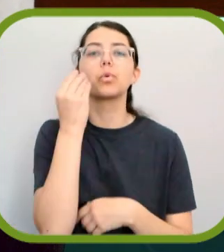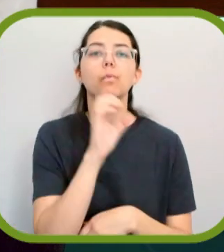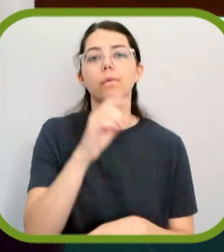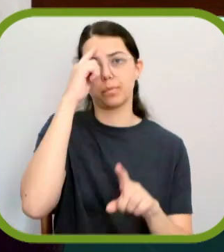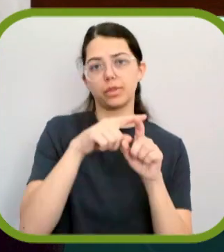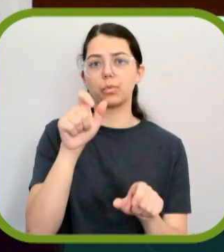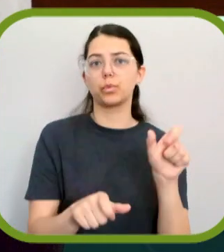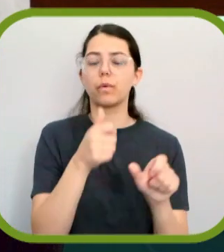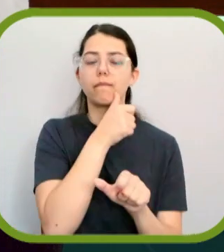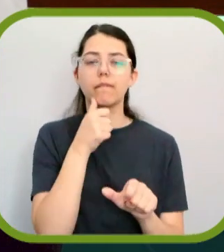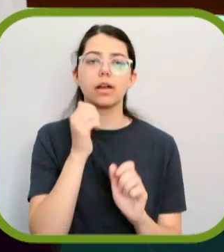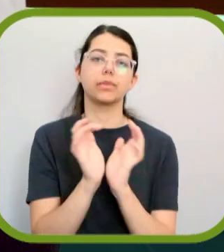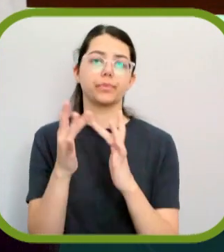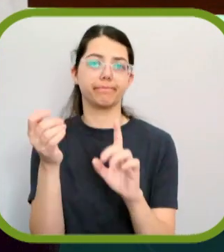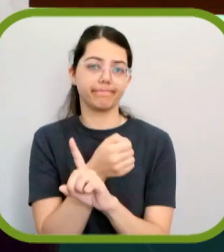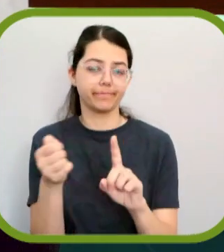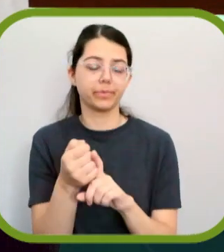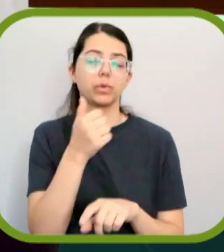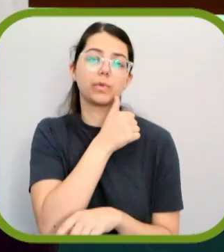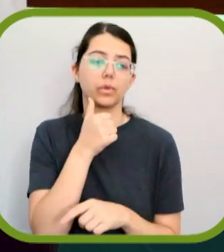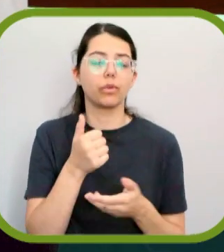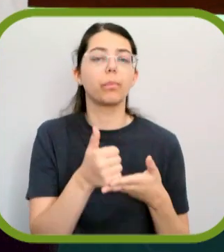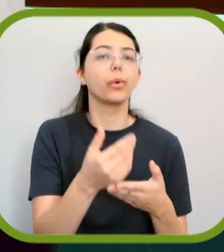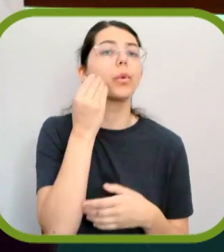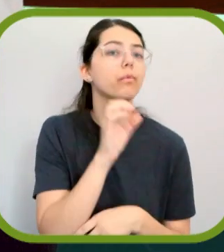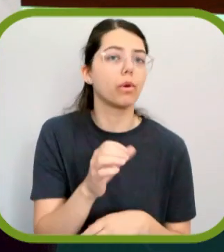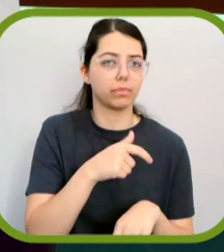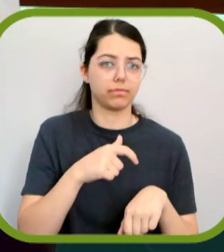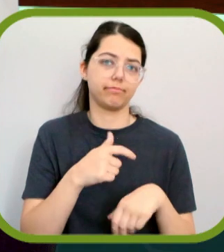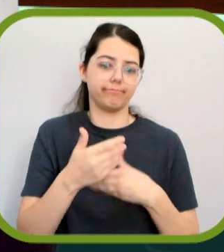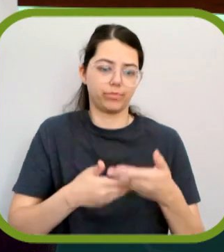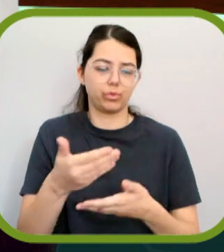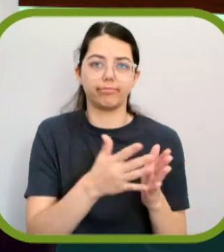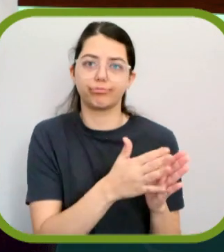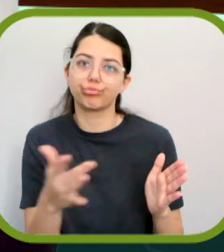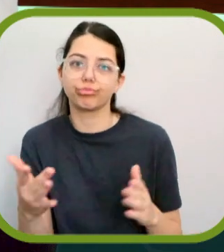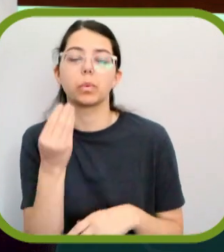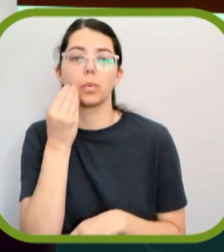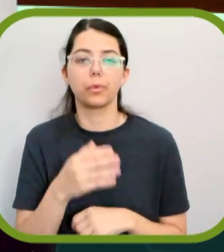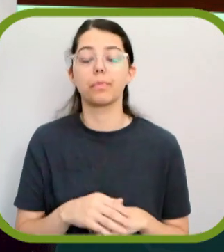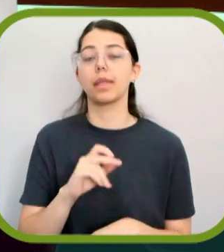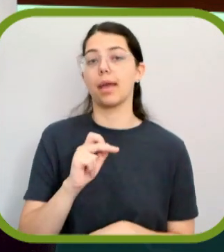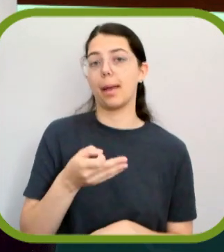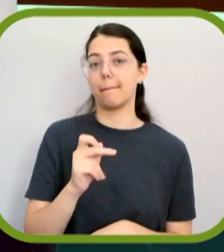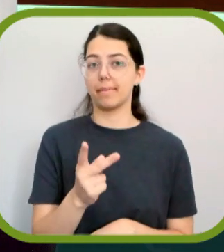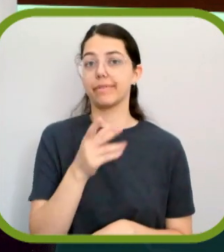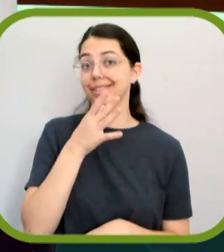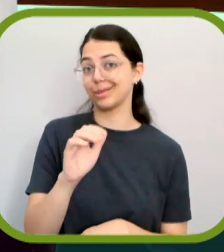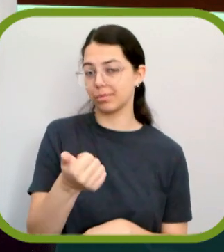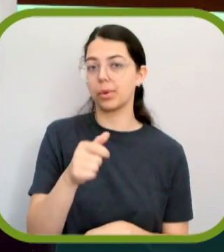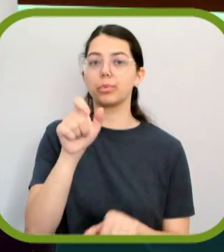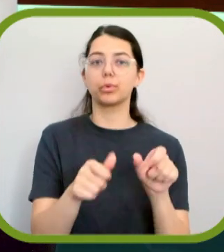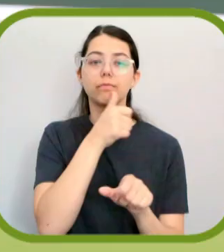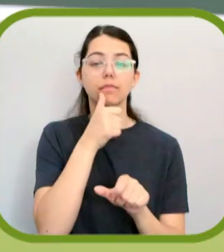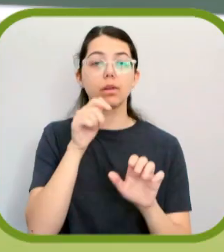para proteger, acompanhar e ajudar as vítimas de ciberbullying ao longo do processo? Ok. A APAV, como disse